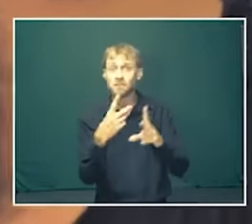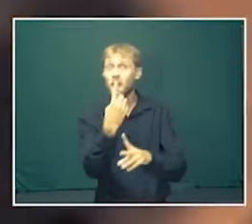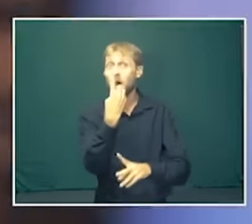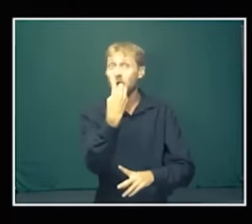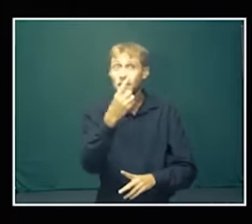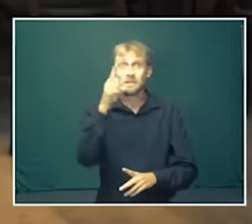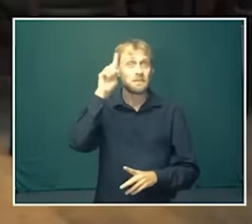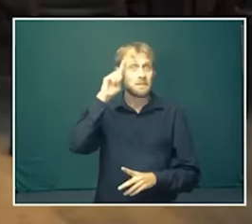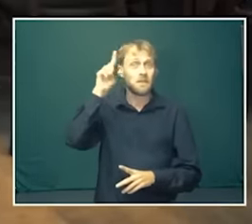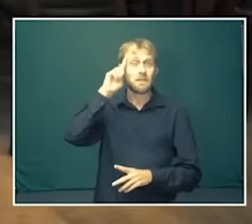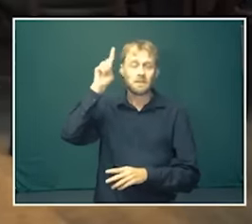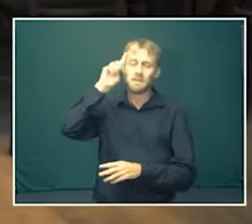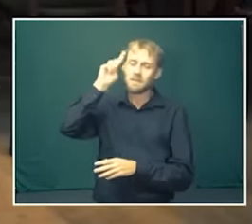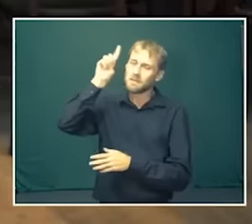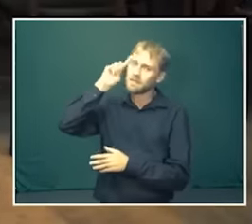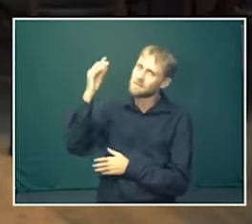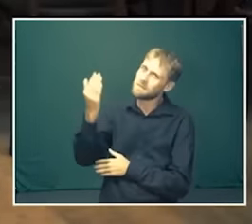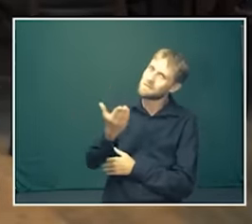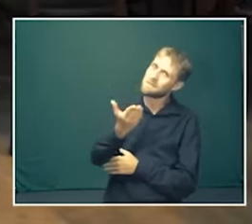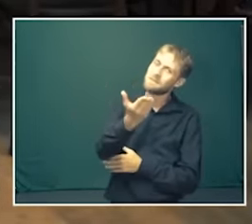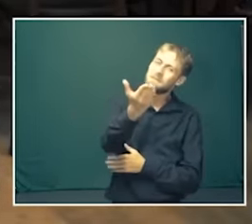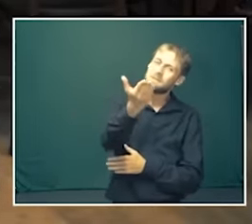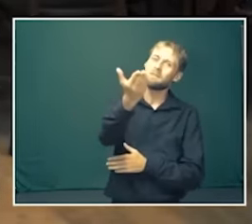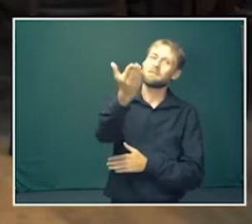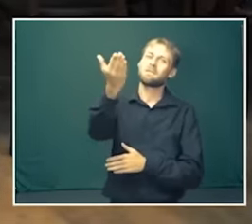todo dia.